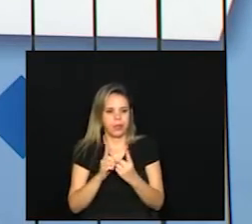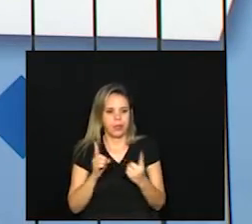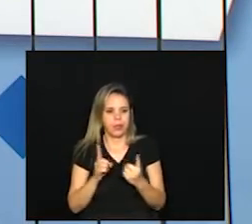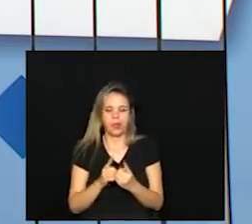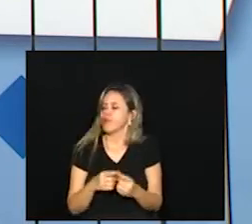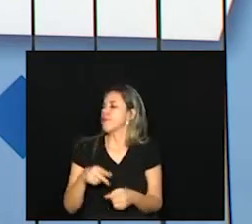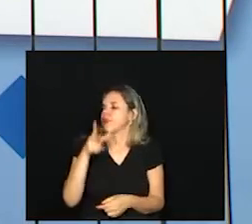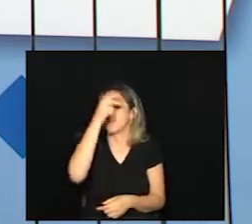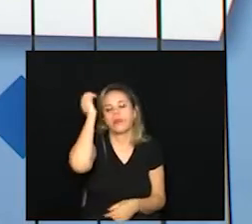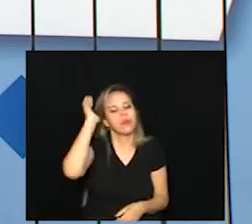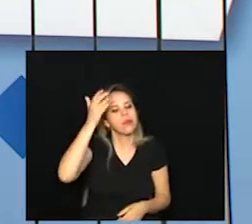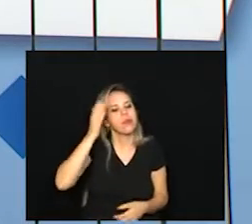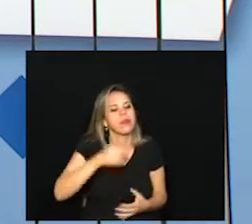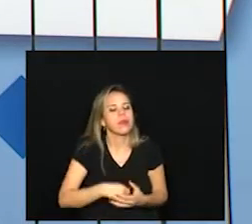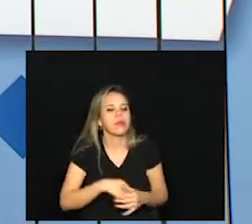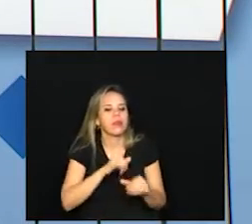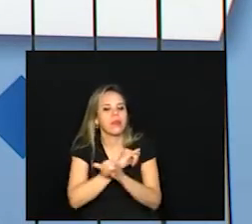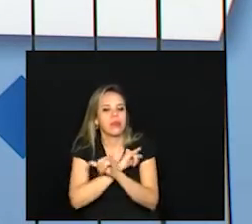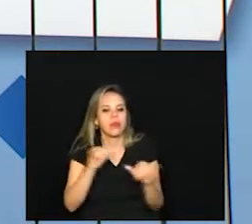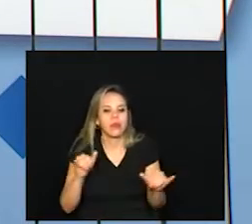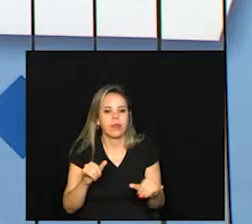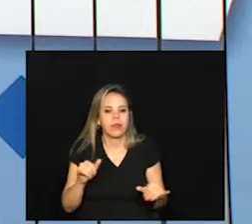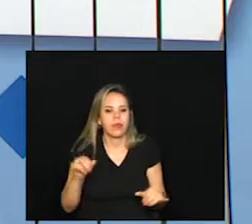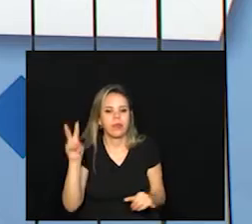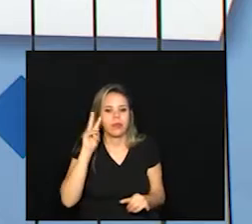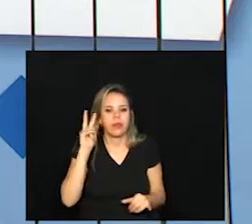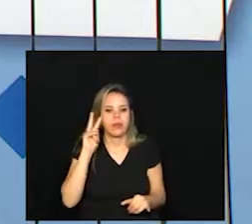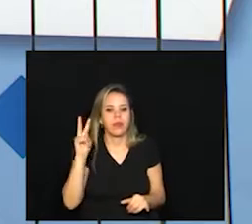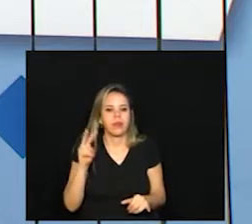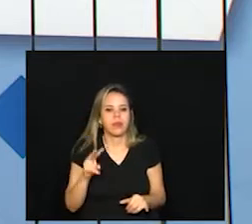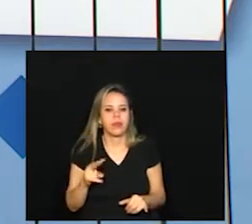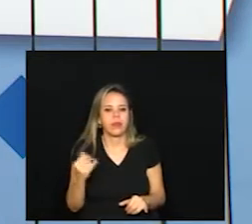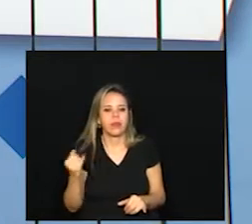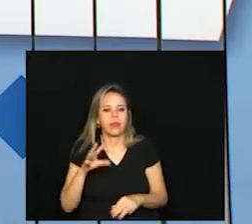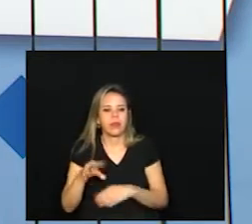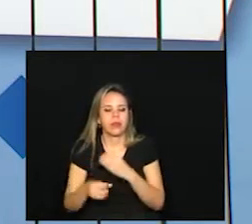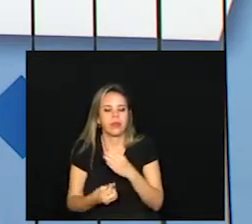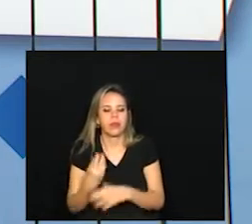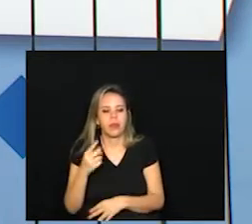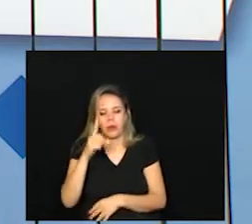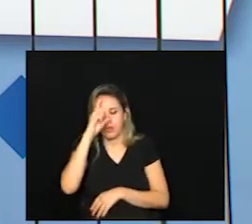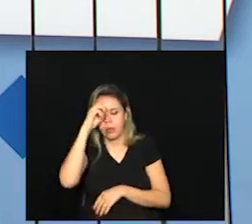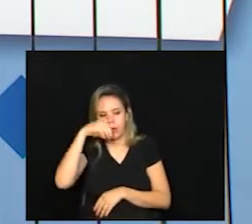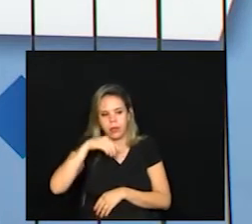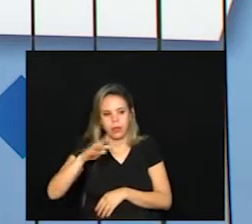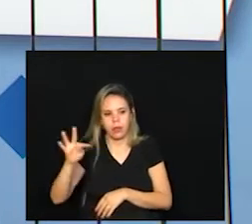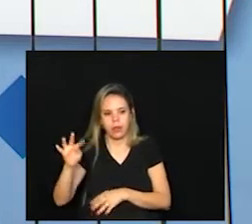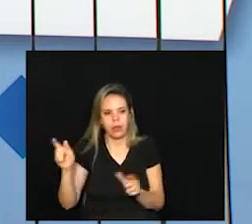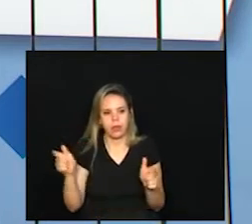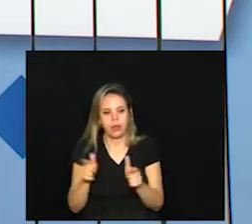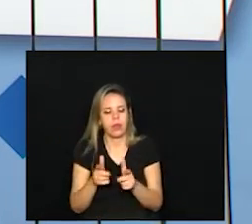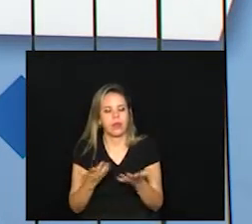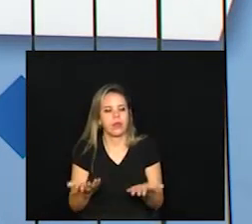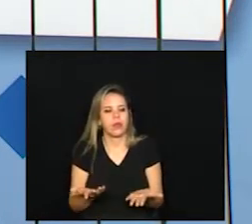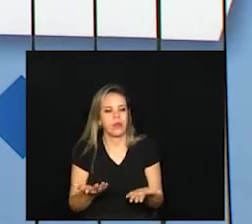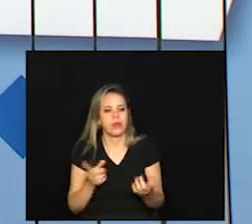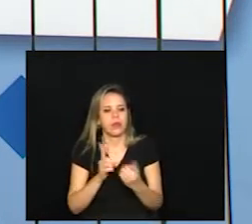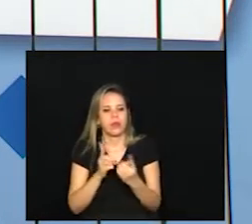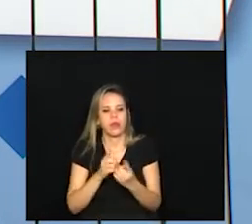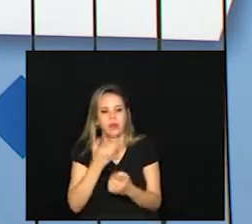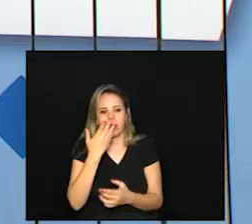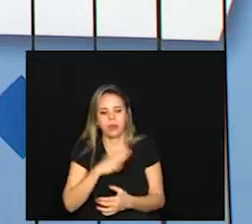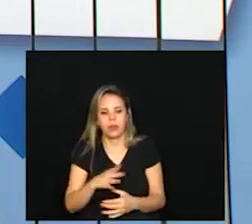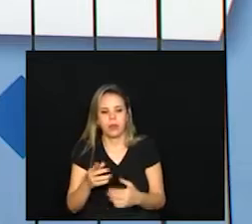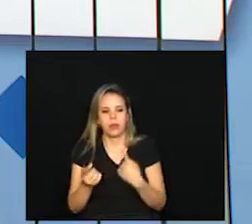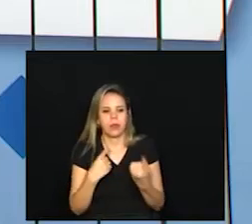E o prefeito Dário Saad anunciou nesta segunda-feira a implantação do Hospital Mário Gatinho na Avenida